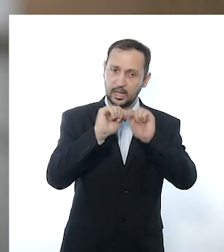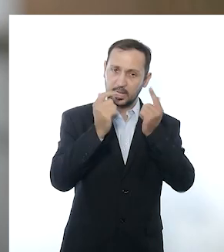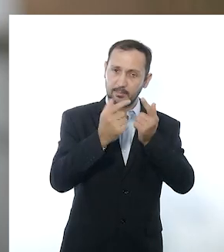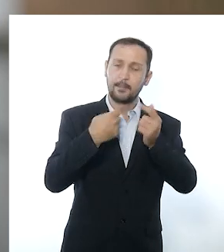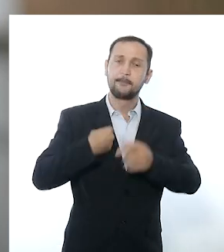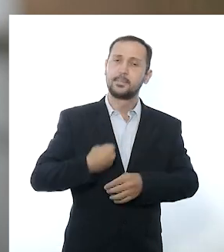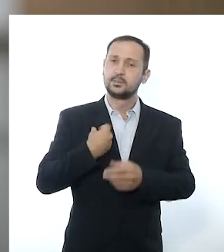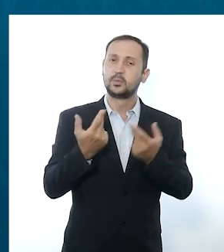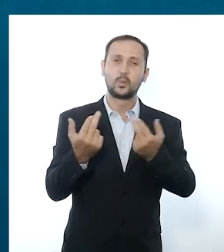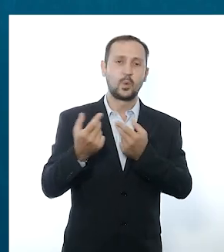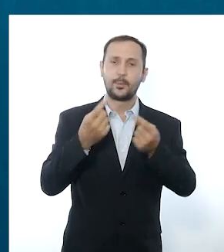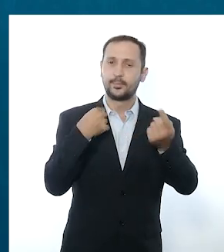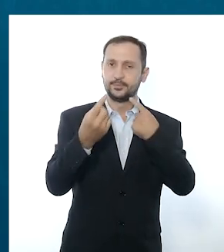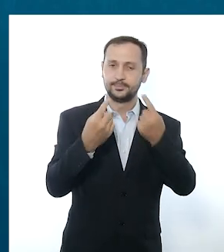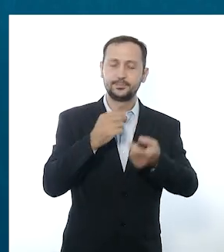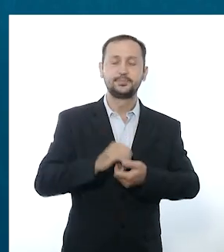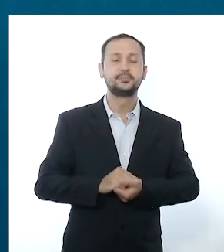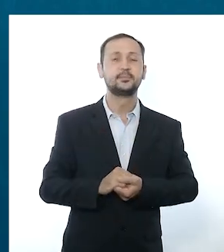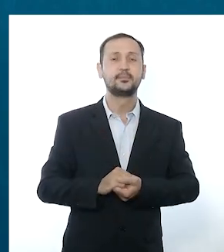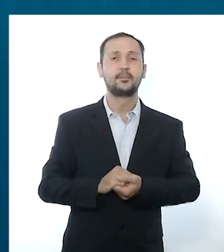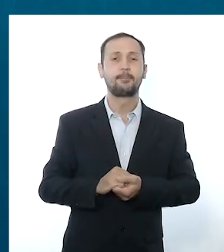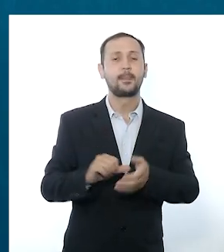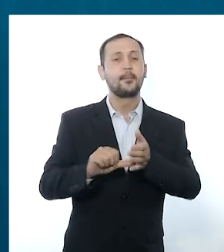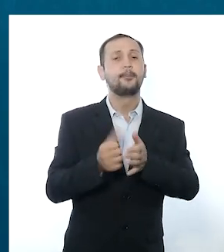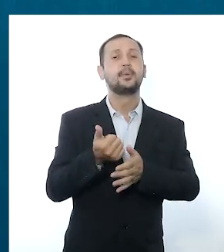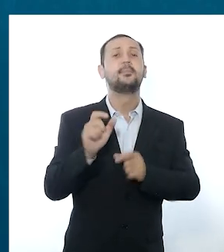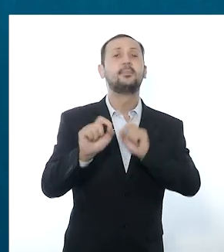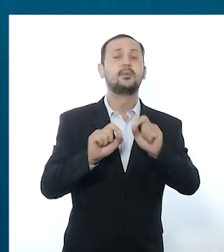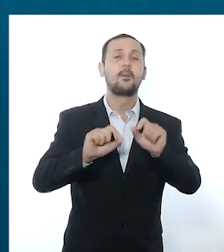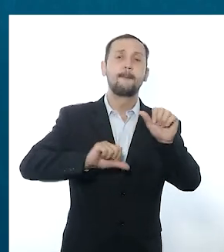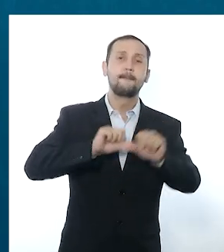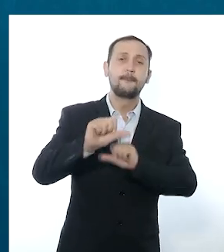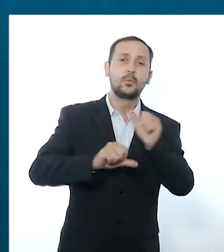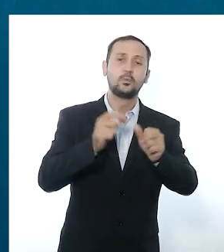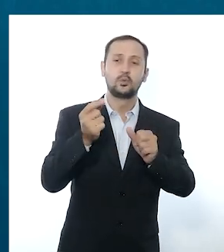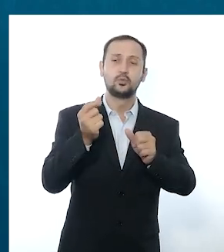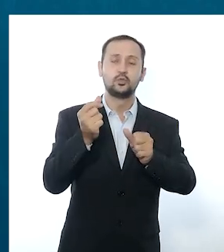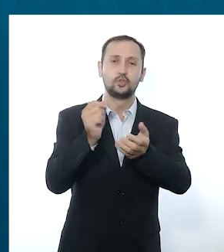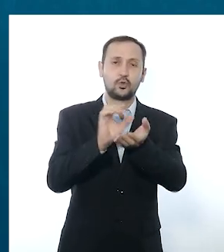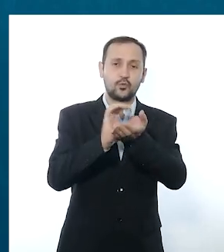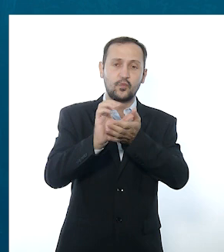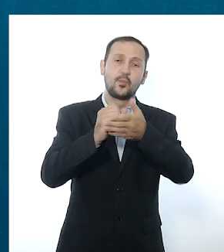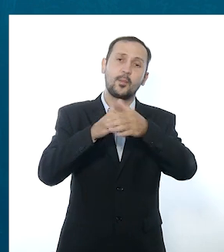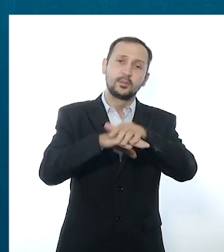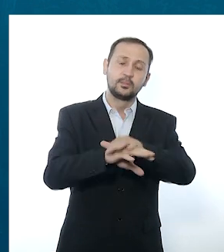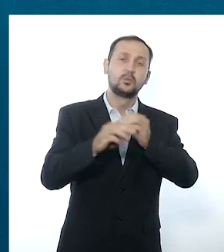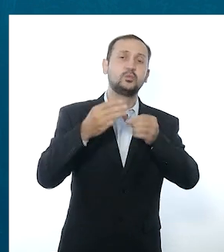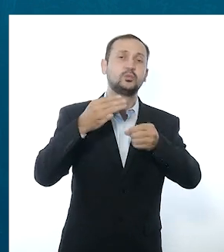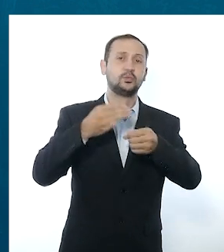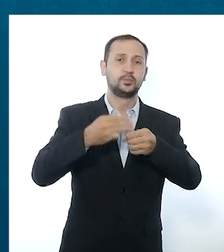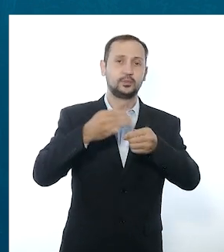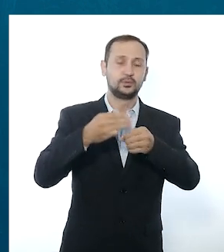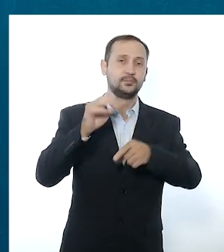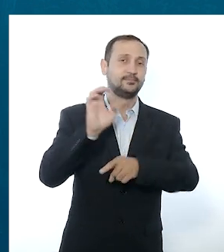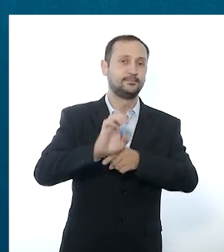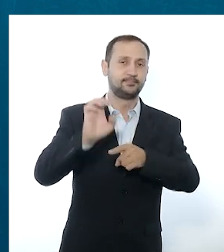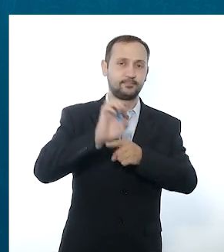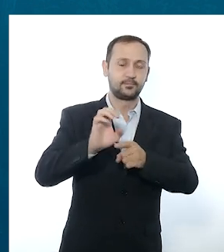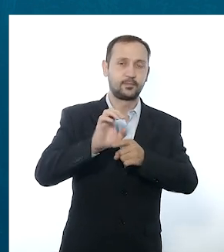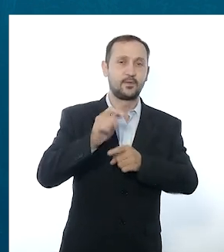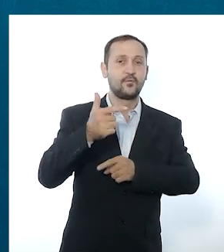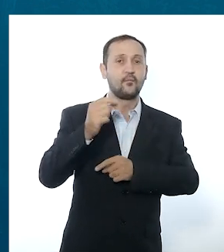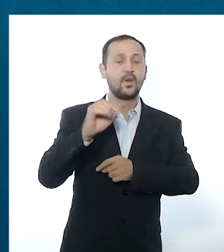dessa discussão. A primeira muda o Fundo de Participação dos Municípios e Estados. 20%